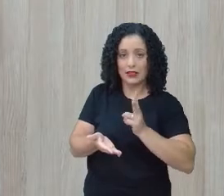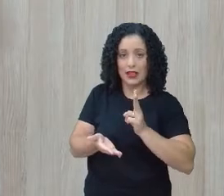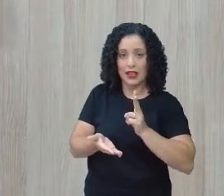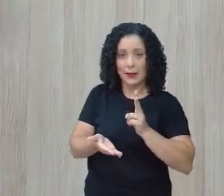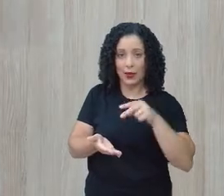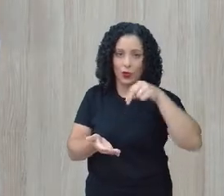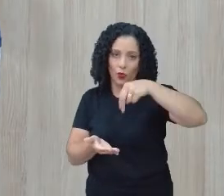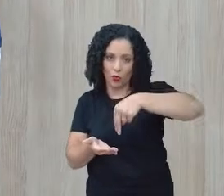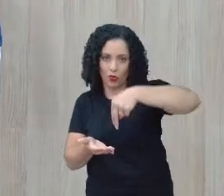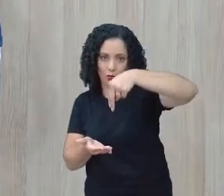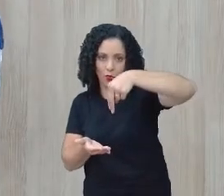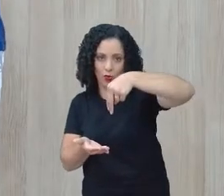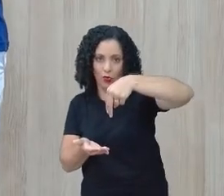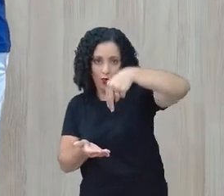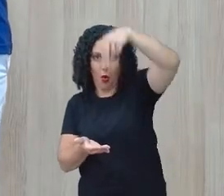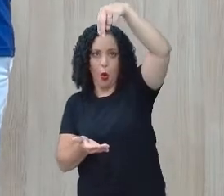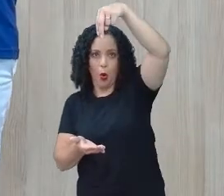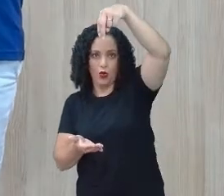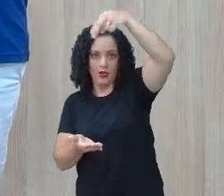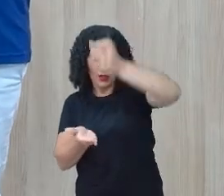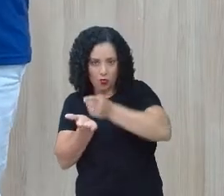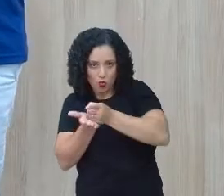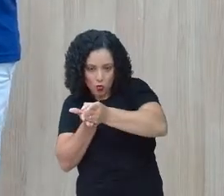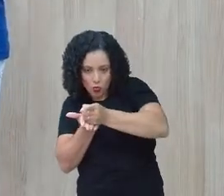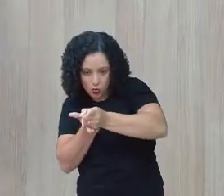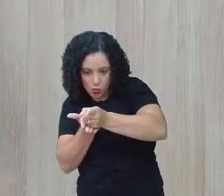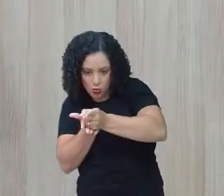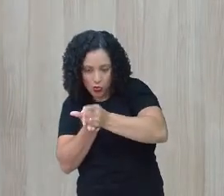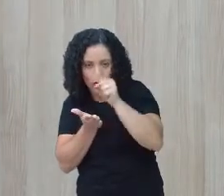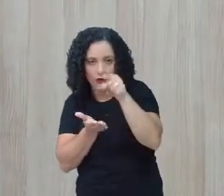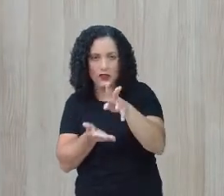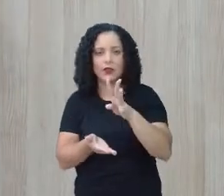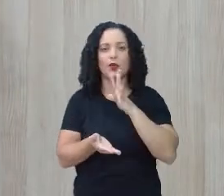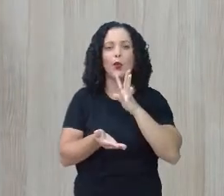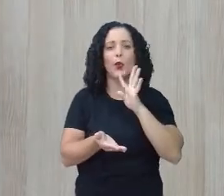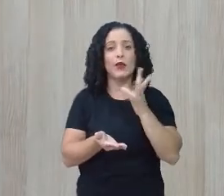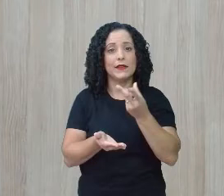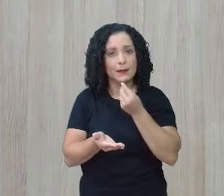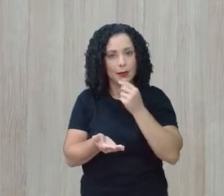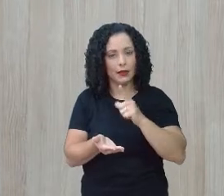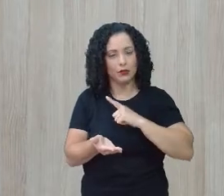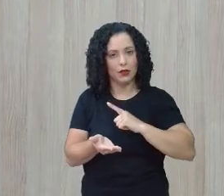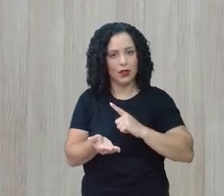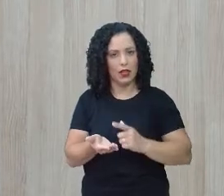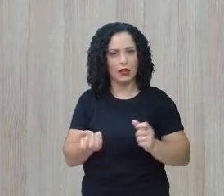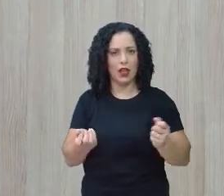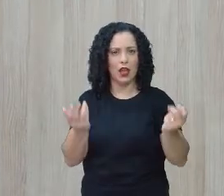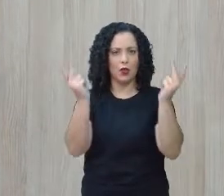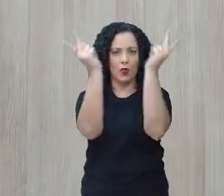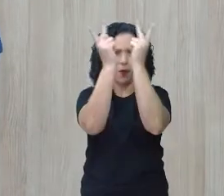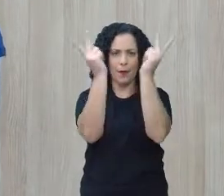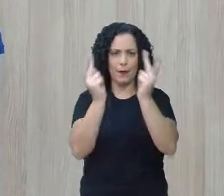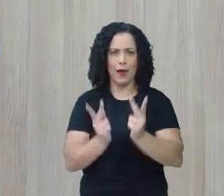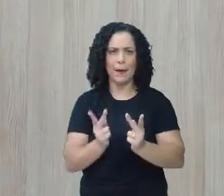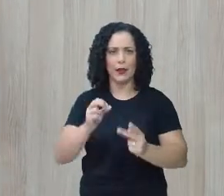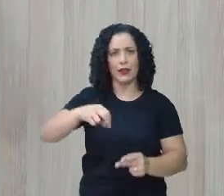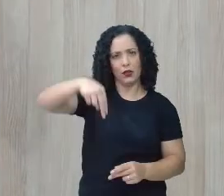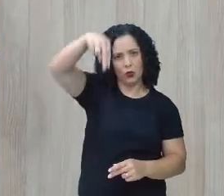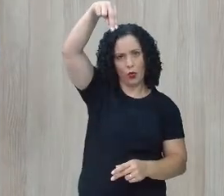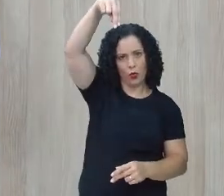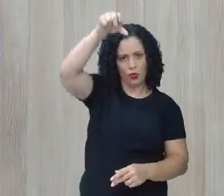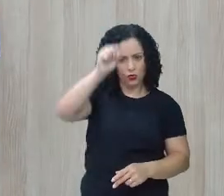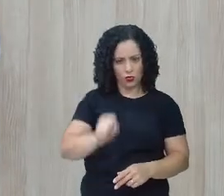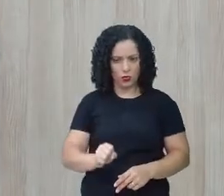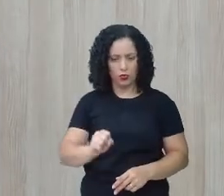tem um conhecimento cartográfico mínimo, né, um conhecimento, né, dos pontos cardeais mínimo, né, norte, sul, leste,